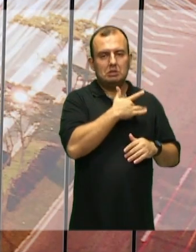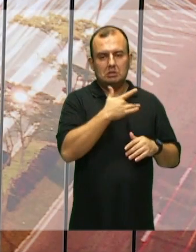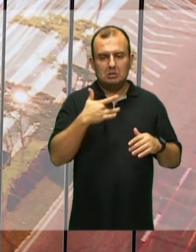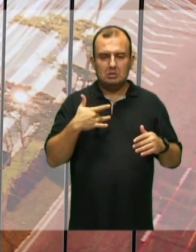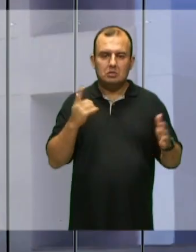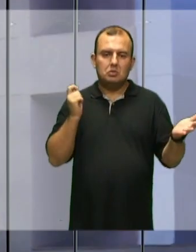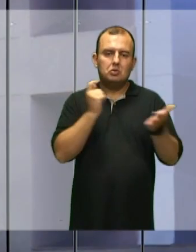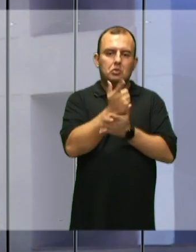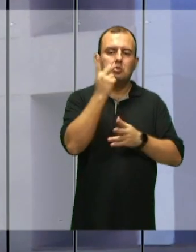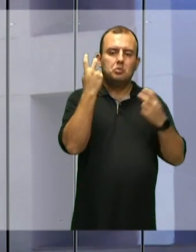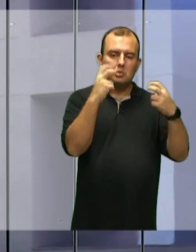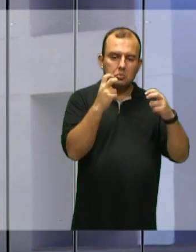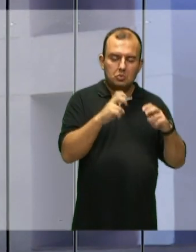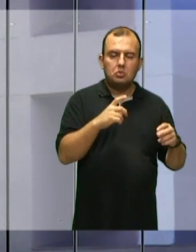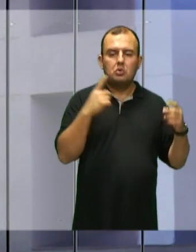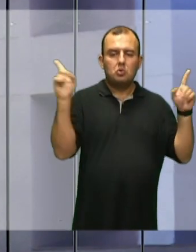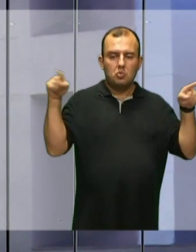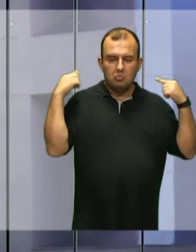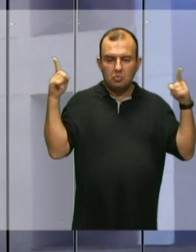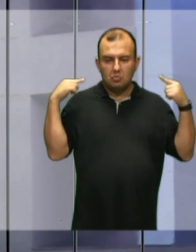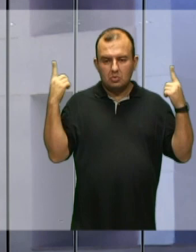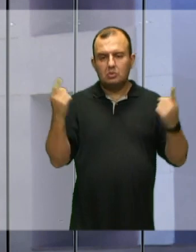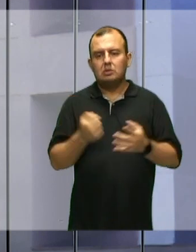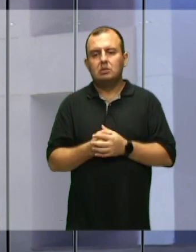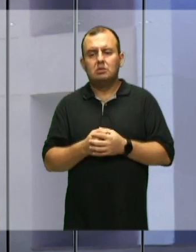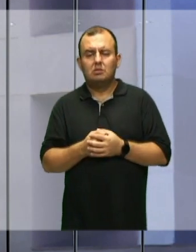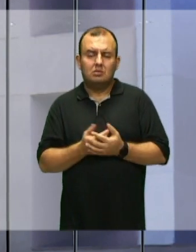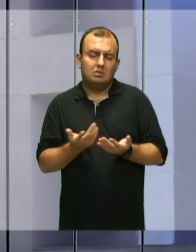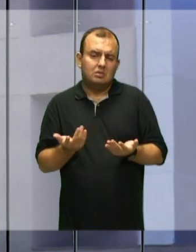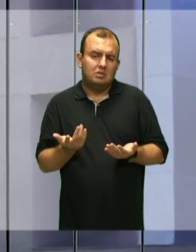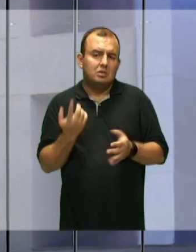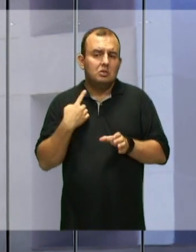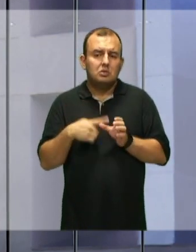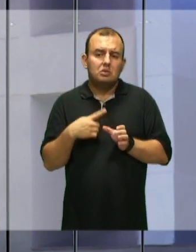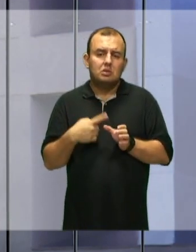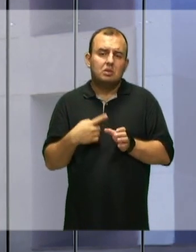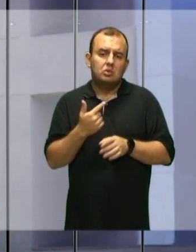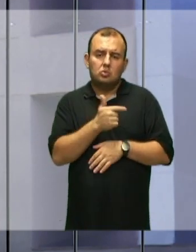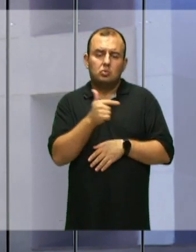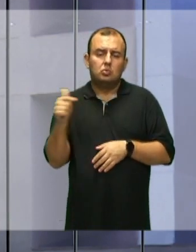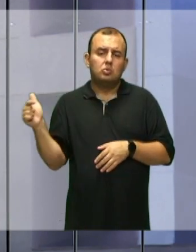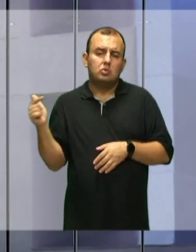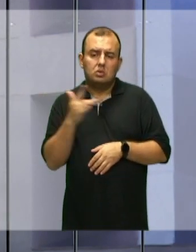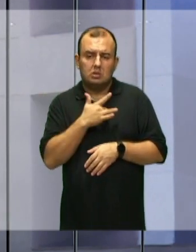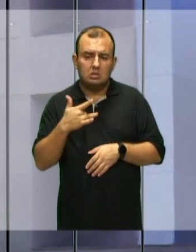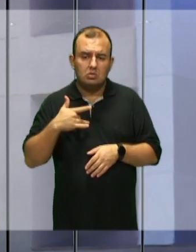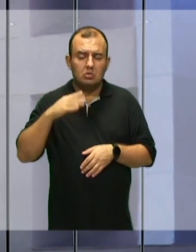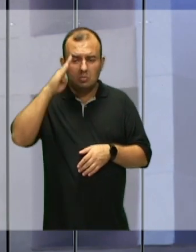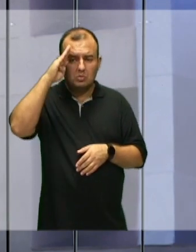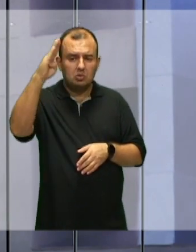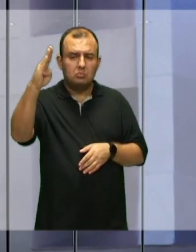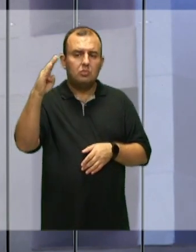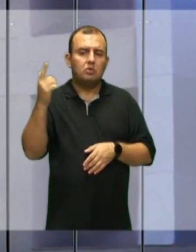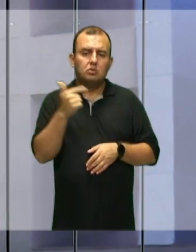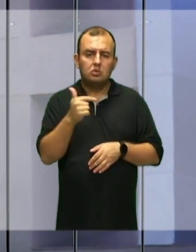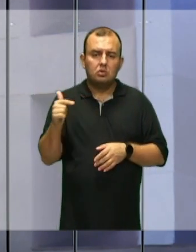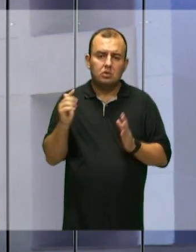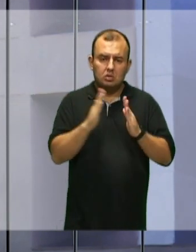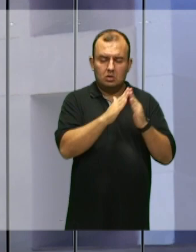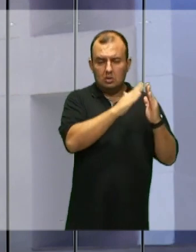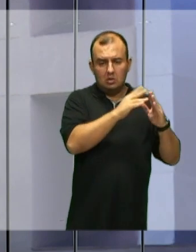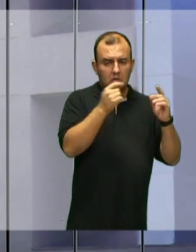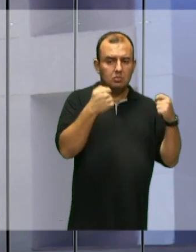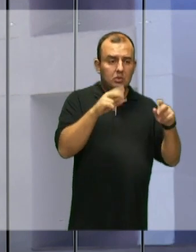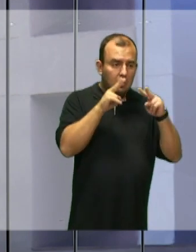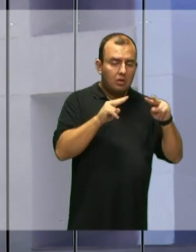comprei um ônibus e uma ambulância para encaminhar o exato exato E aí são cidades que não tem como a saúde com prioridade e o morador de lá também tem que